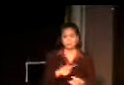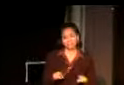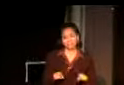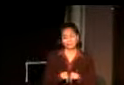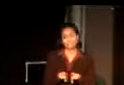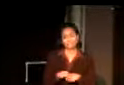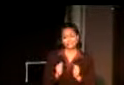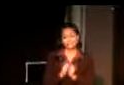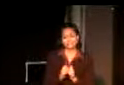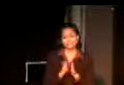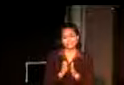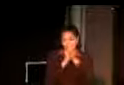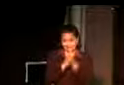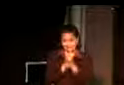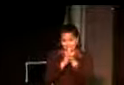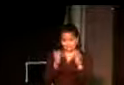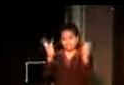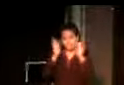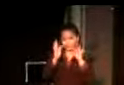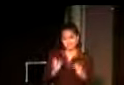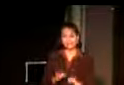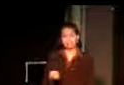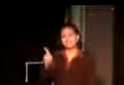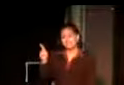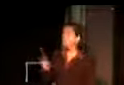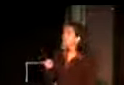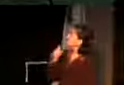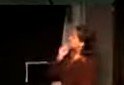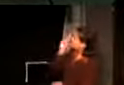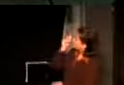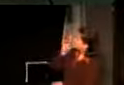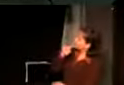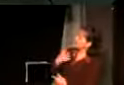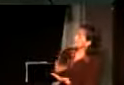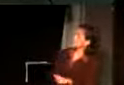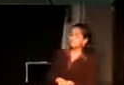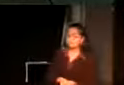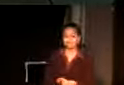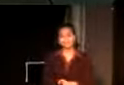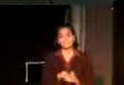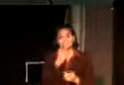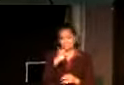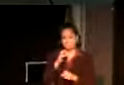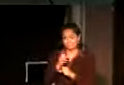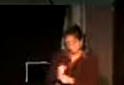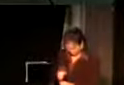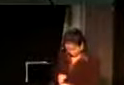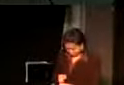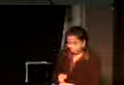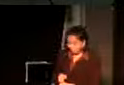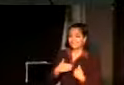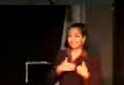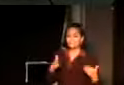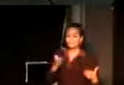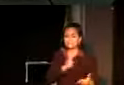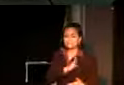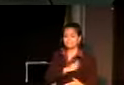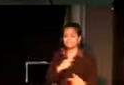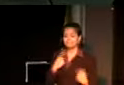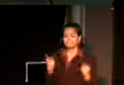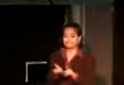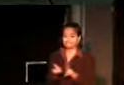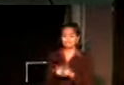e algumas verdades bíblicas são dilacerantes pegam no nosso pé abrem o coração